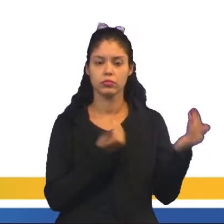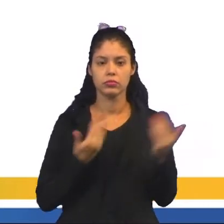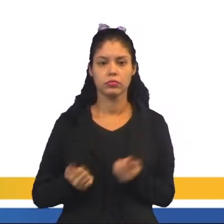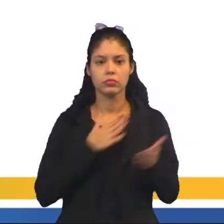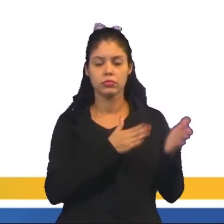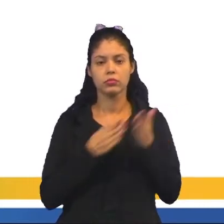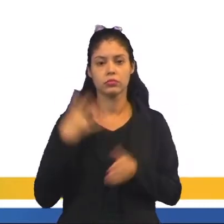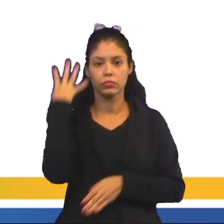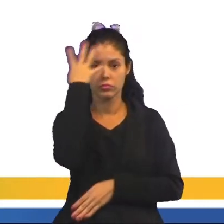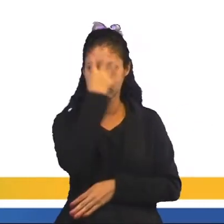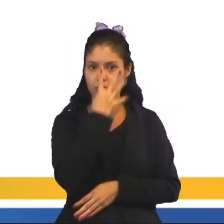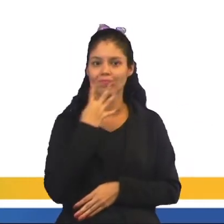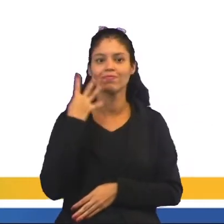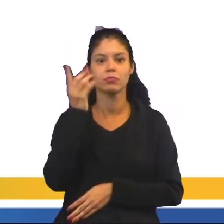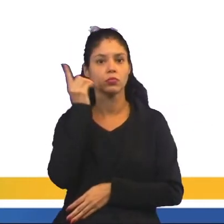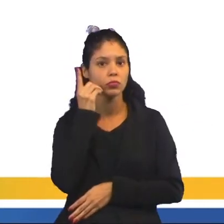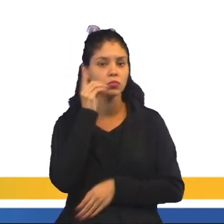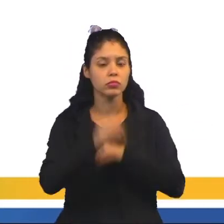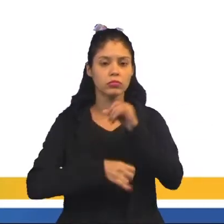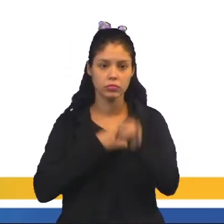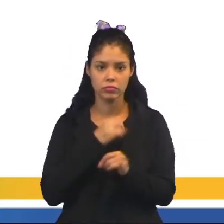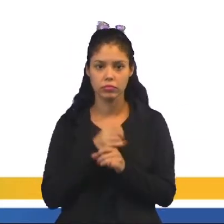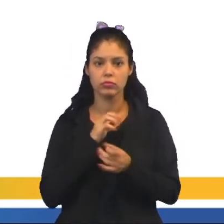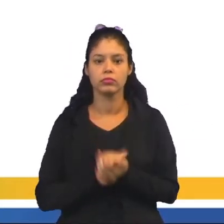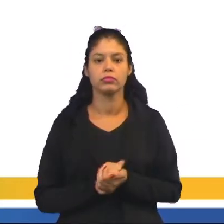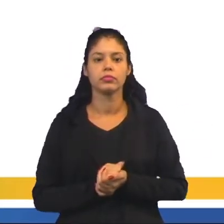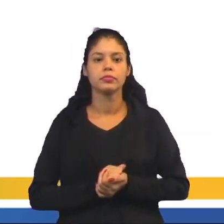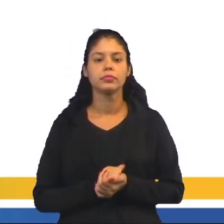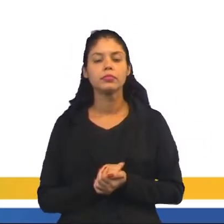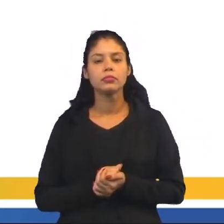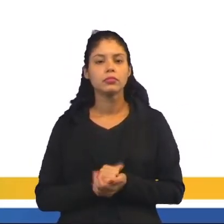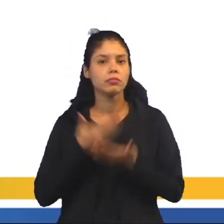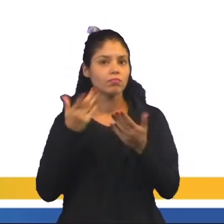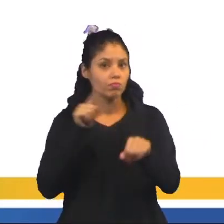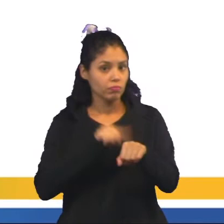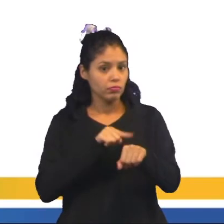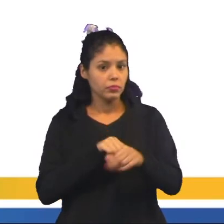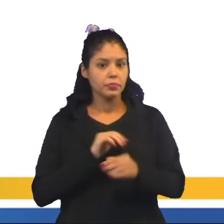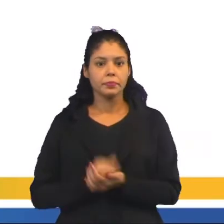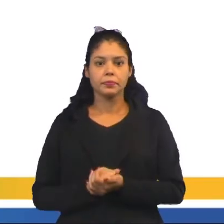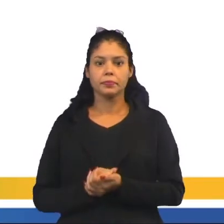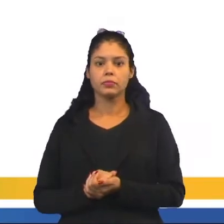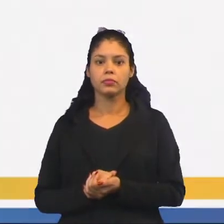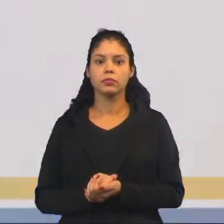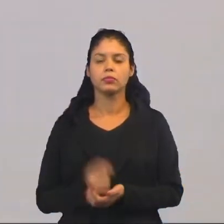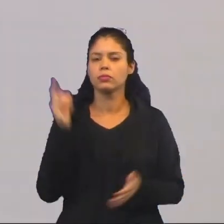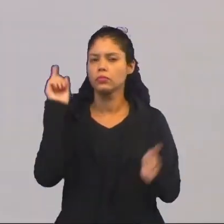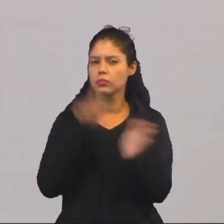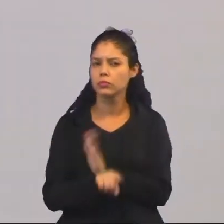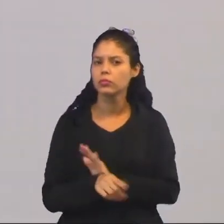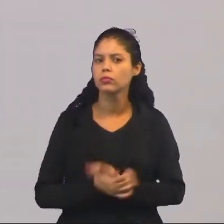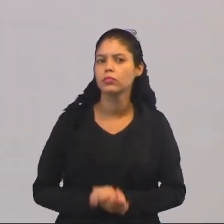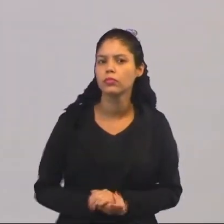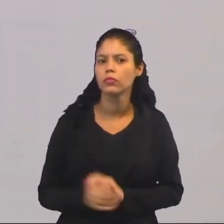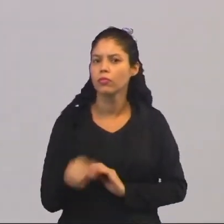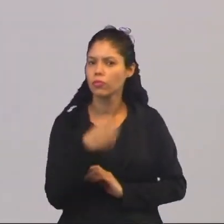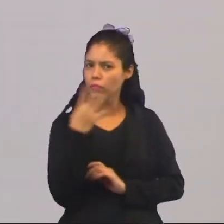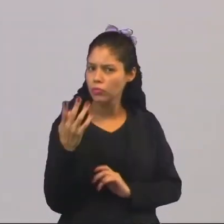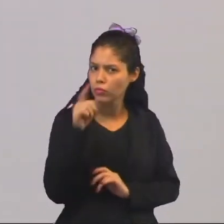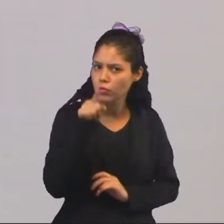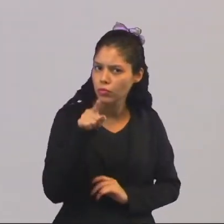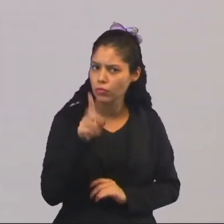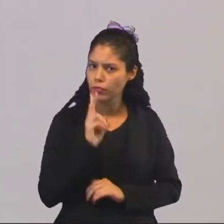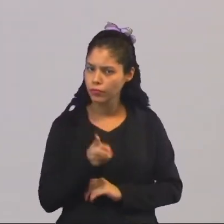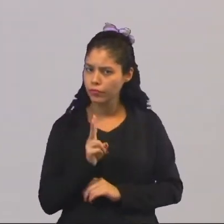que passam mais de 4 horas por dia na internet. Olha o tempo aí. Mas eu te pergunto, quantas vezes mesmo